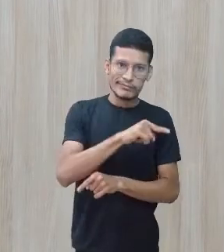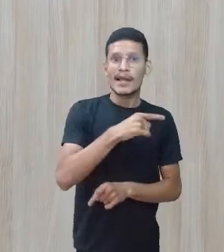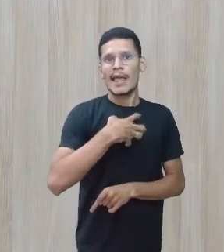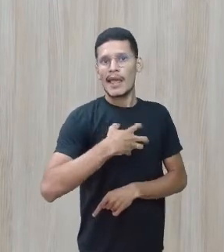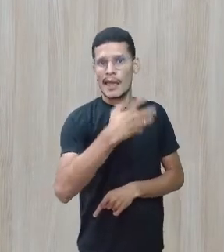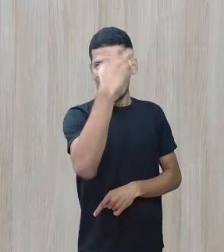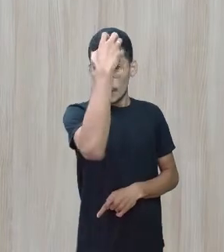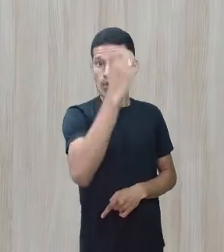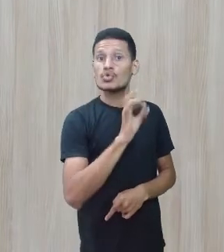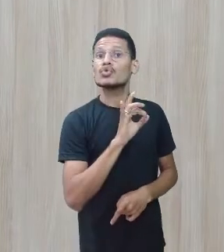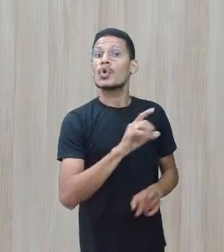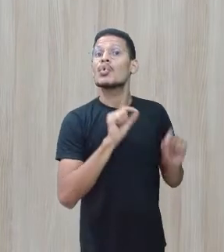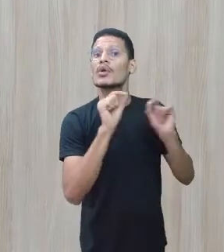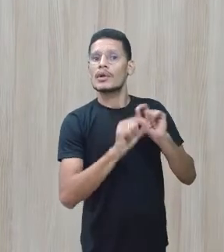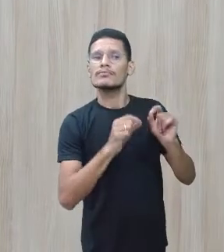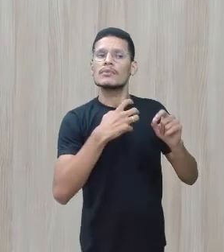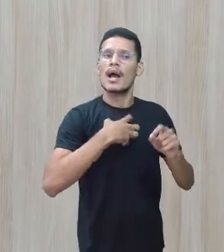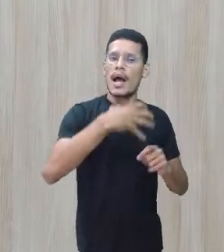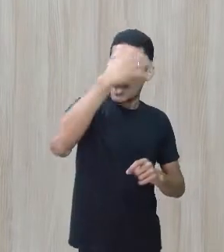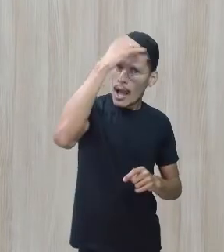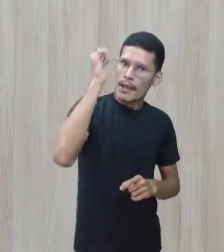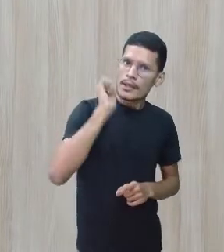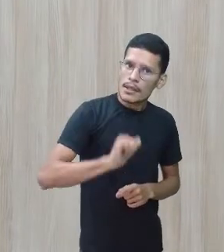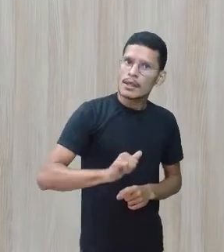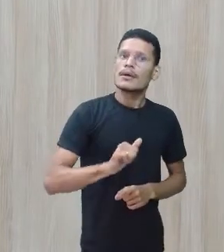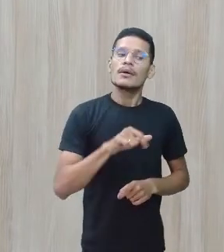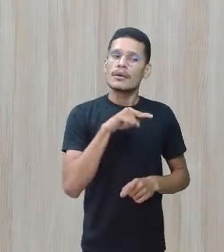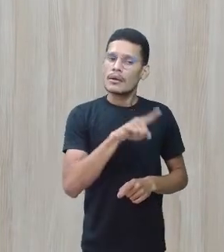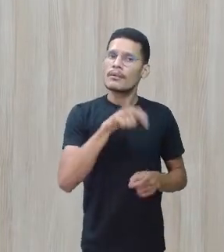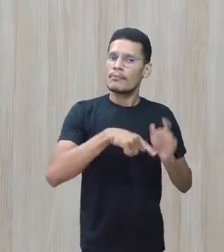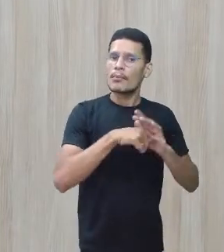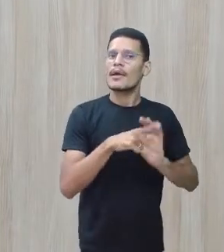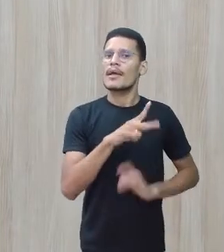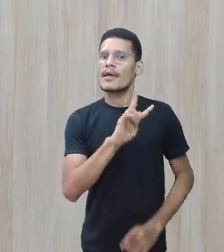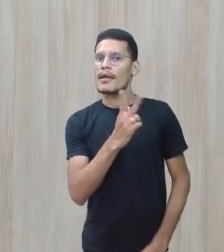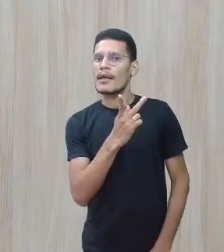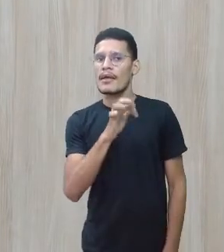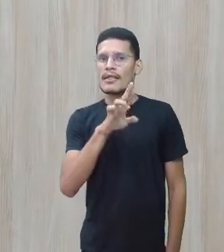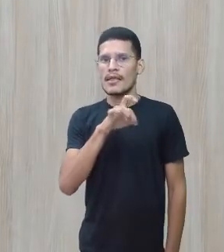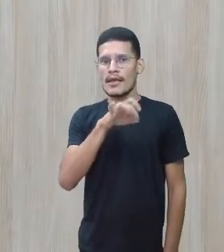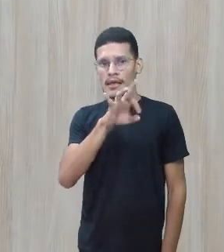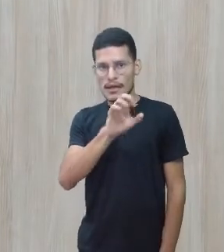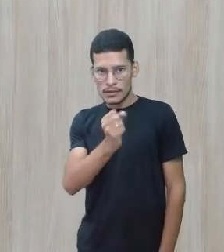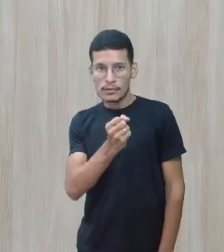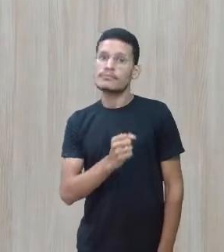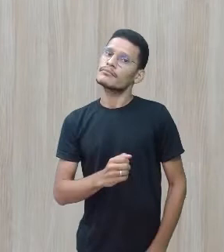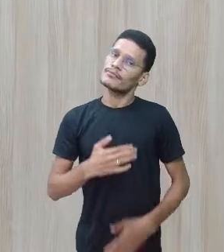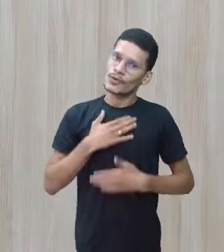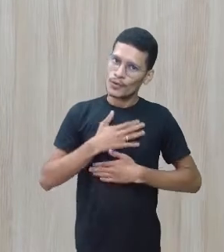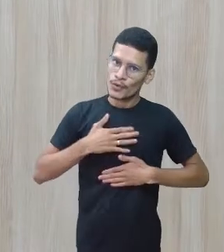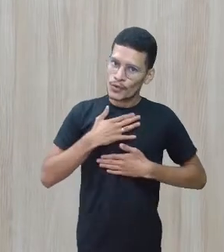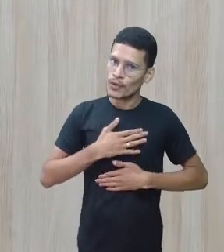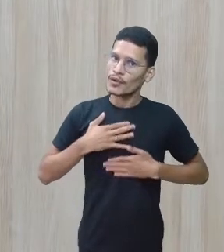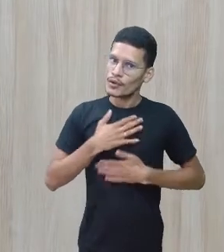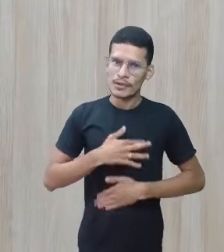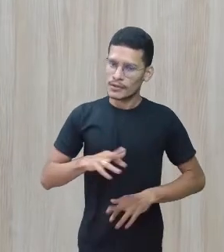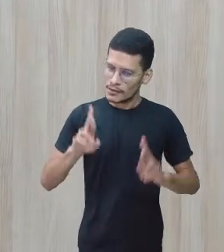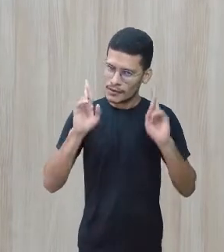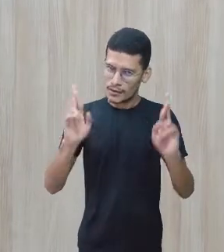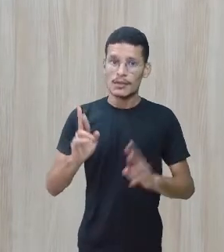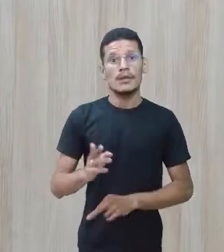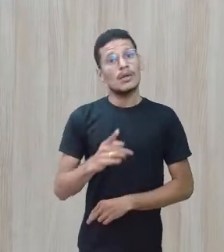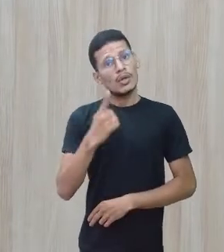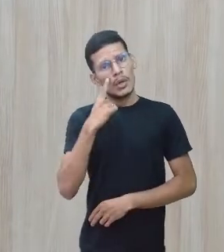hipotético, a rainha e as mulheres é que são herdeiras. Eu espero que vocês tenham gostado. Eu trouxe só para ilustrar aqui como a gente